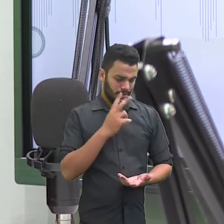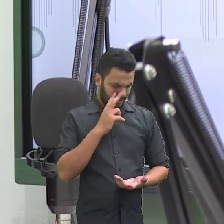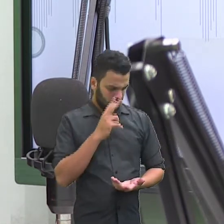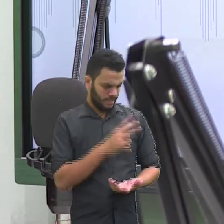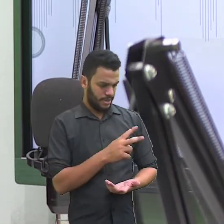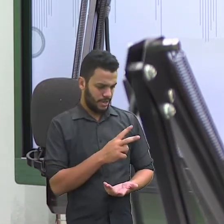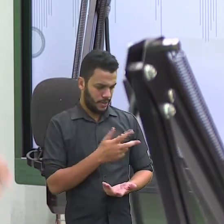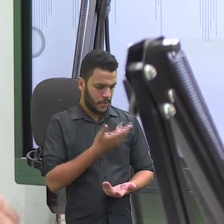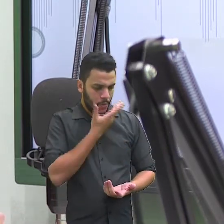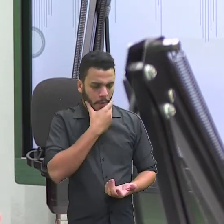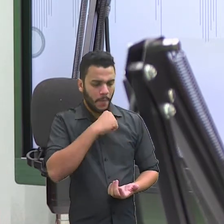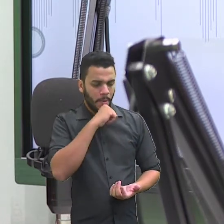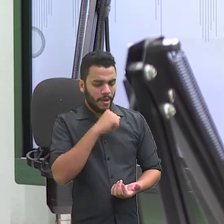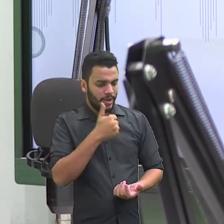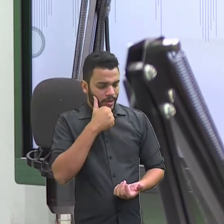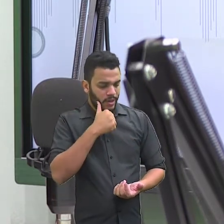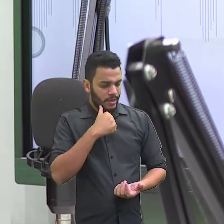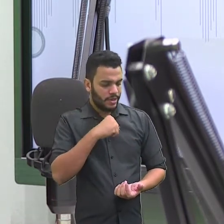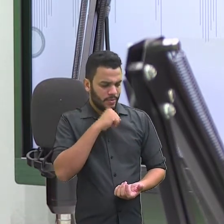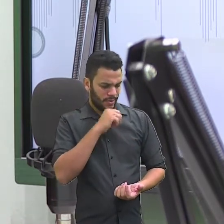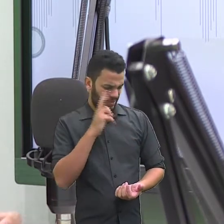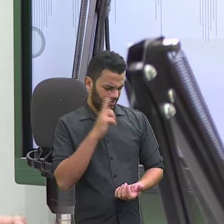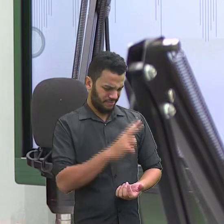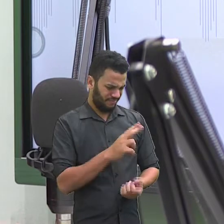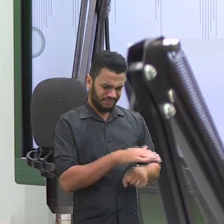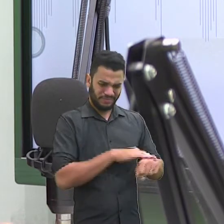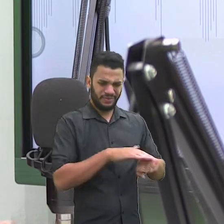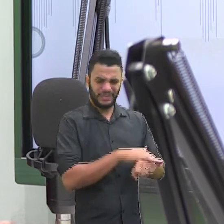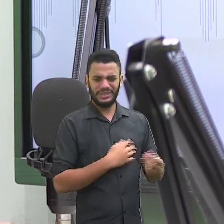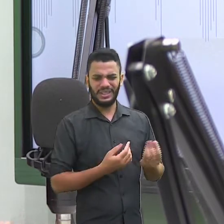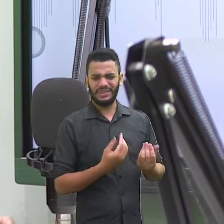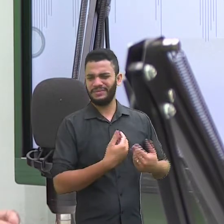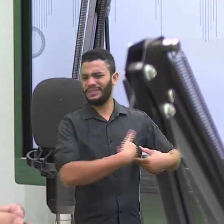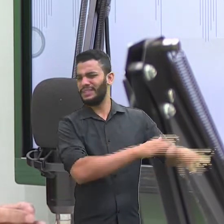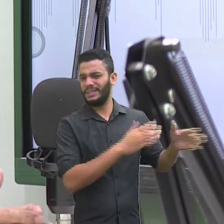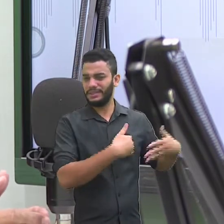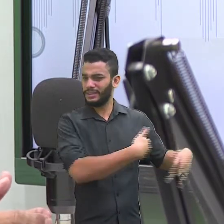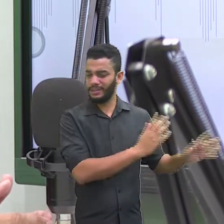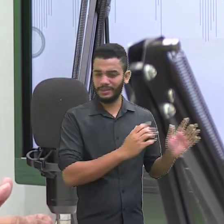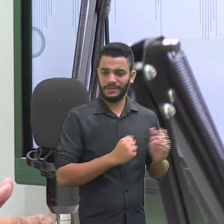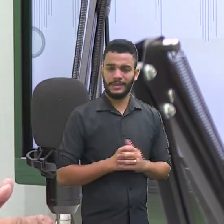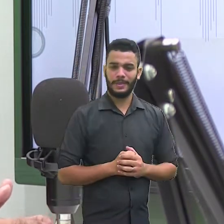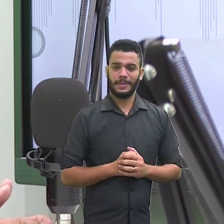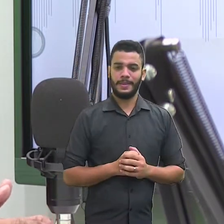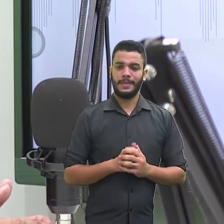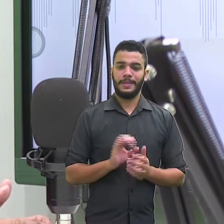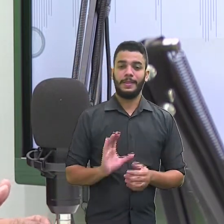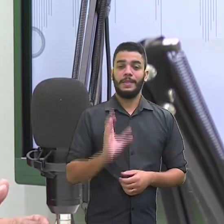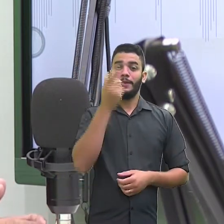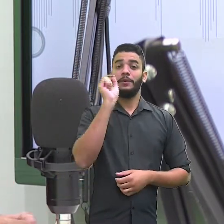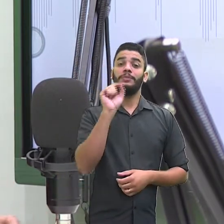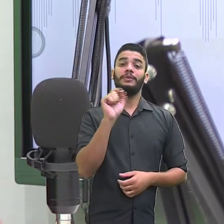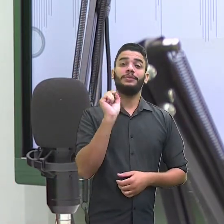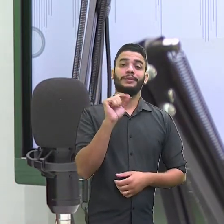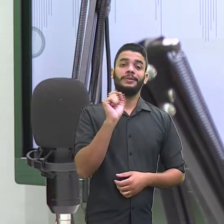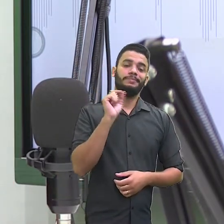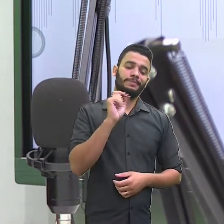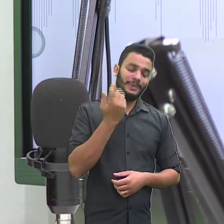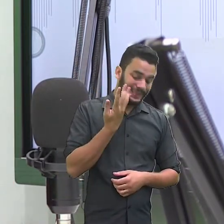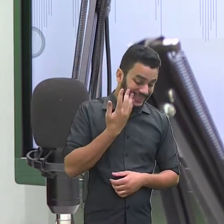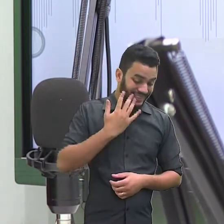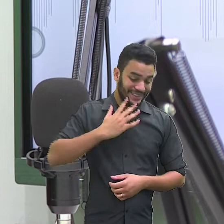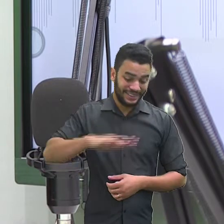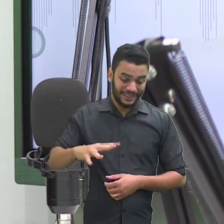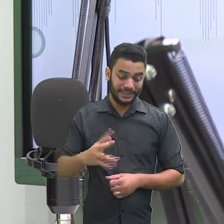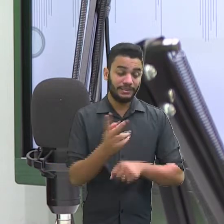vai aconselhar de maneira errada. Então, às vezes, não se tem acolhimento em casa, mas, de certa maneira, vai se